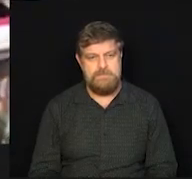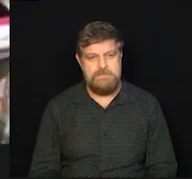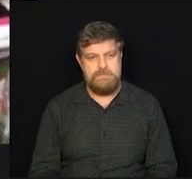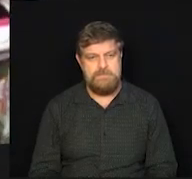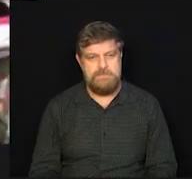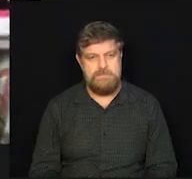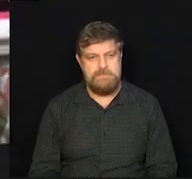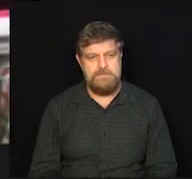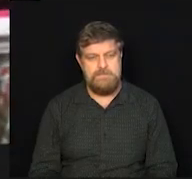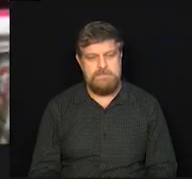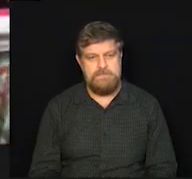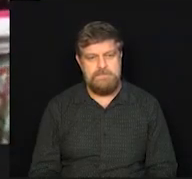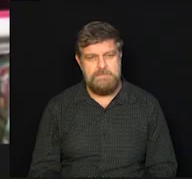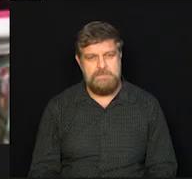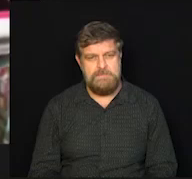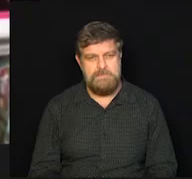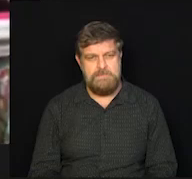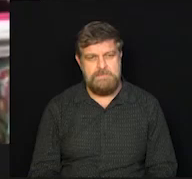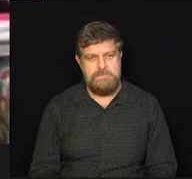aí